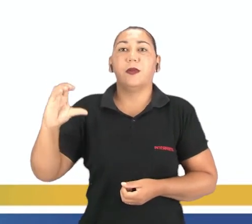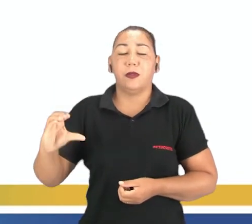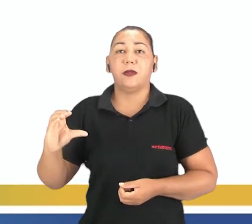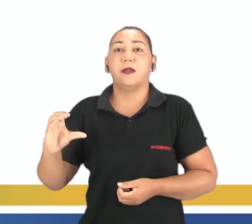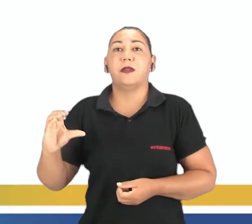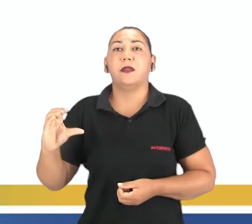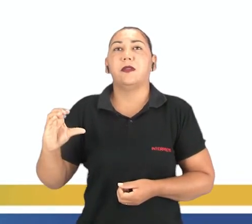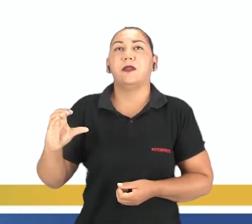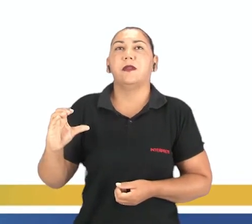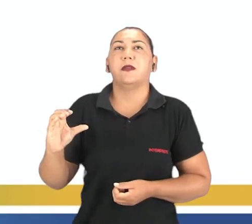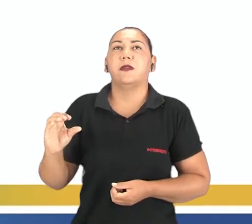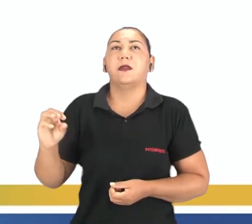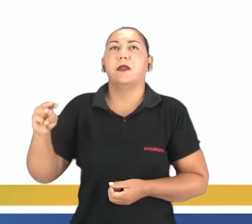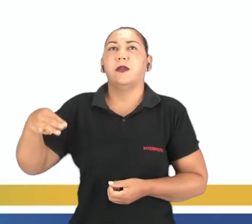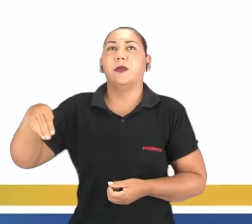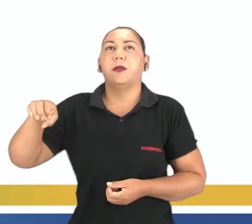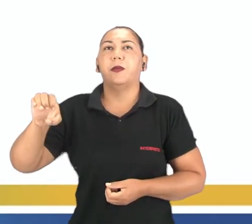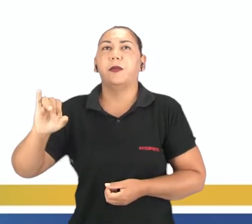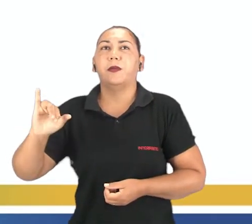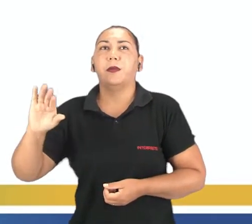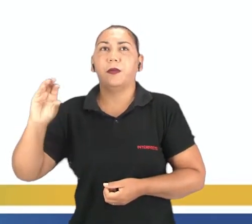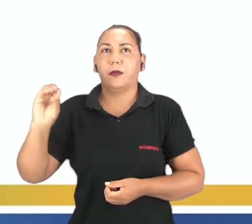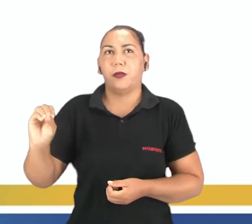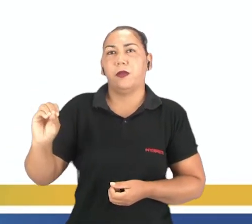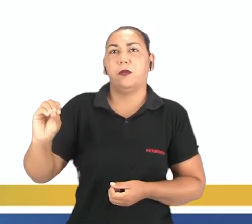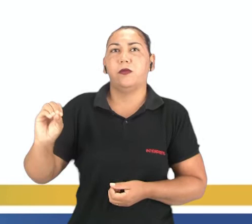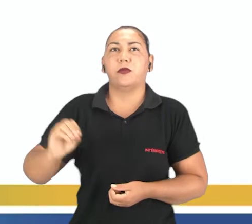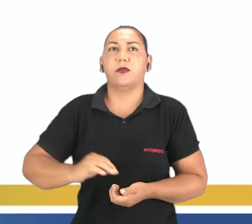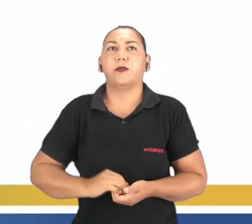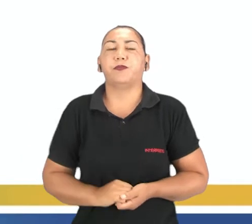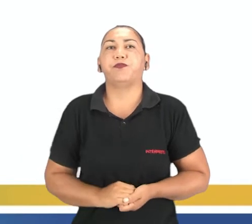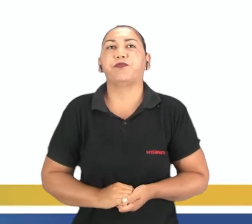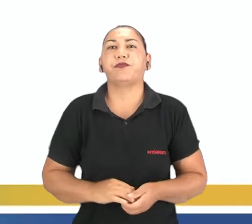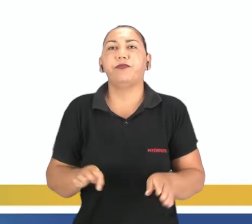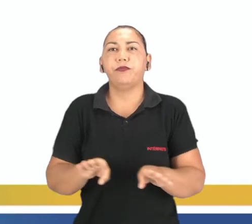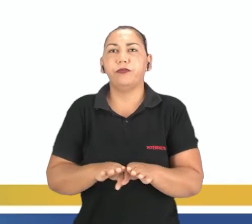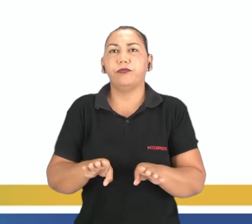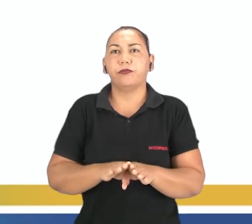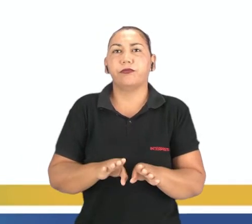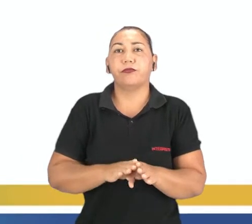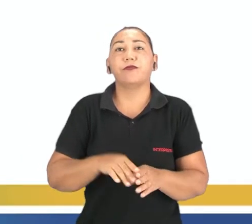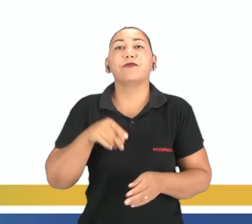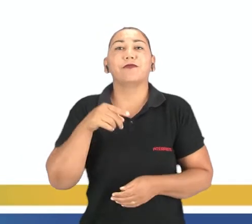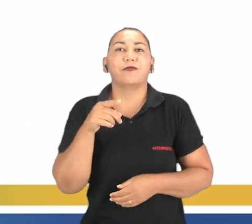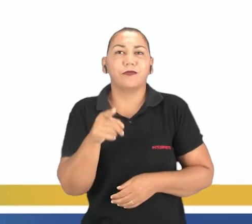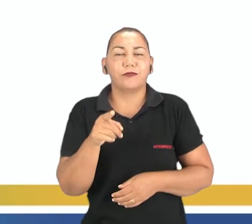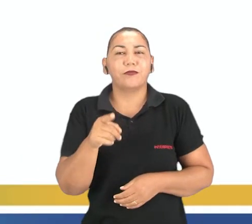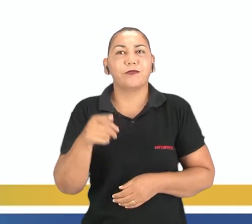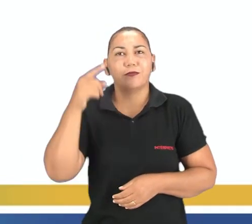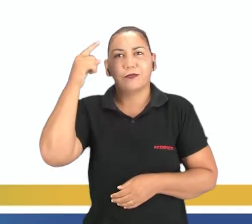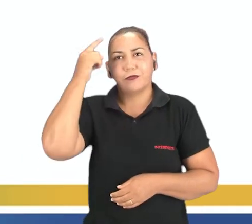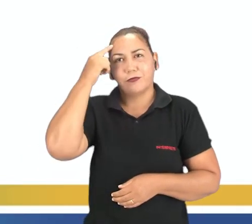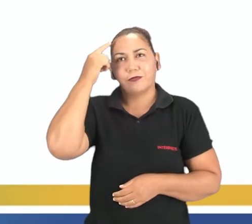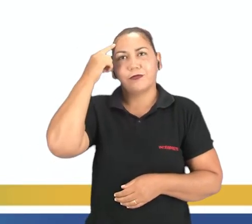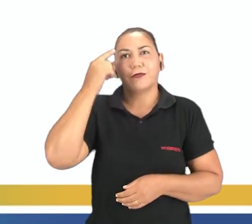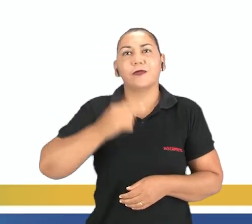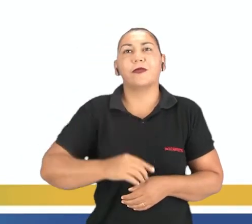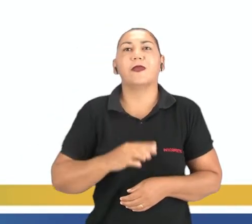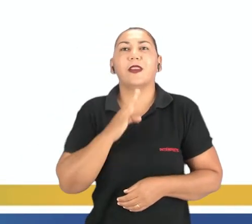das proporções é conhecida e bastante conhecida, acredito inclusive que você já ouviu falar a respeito